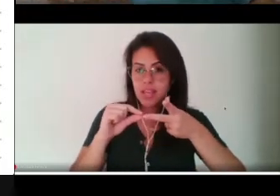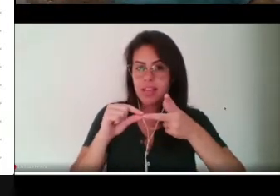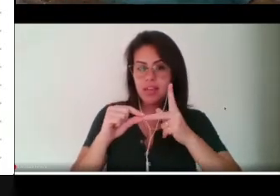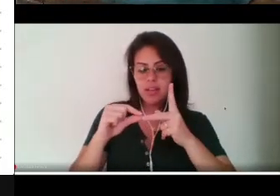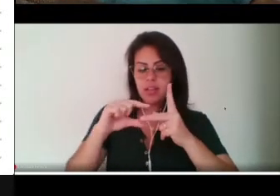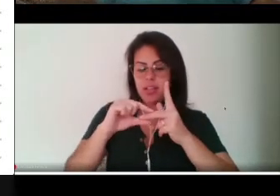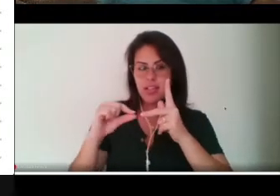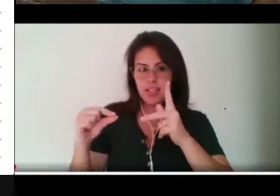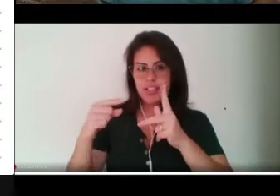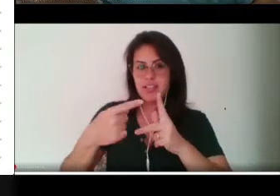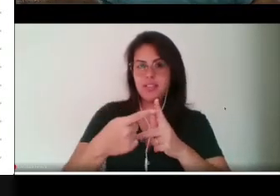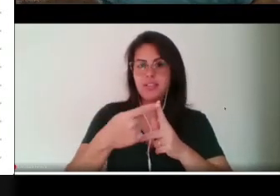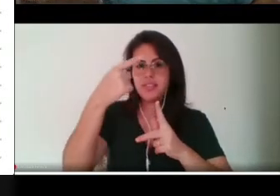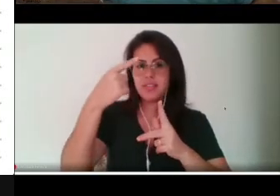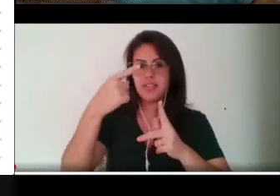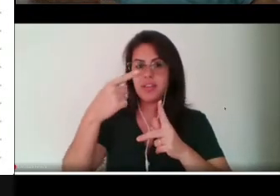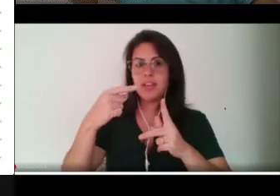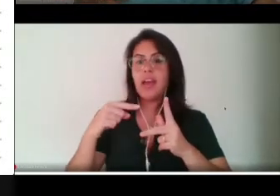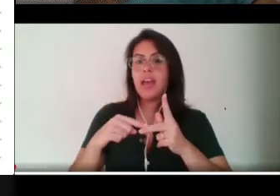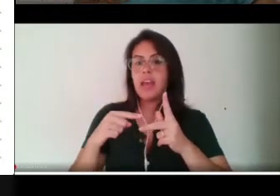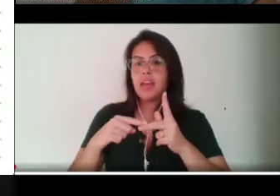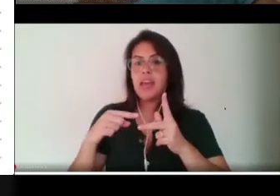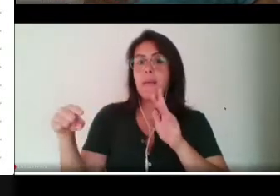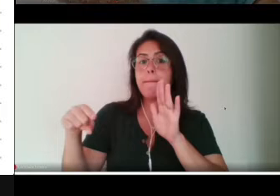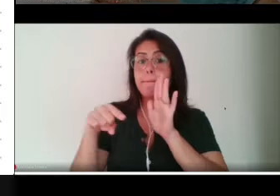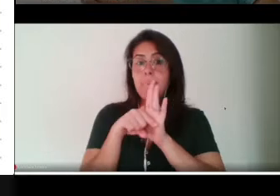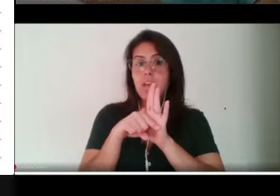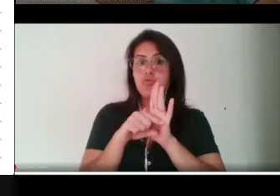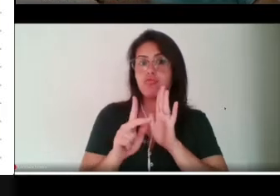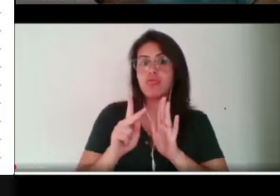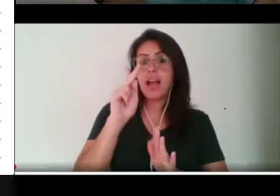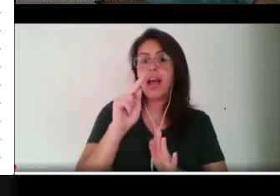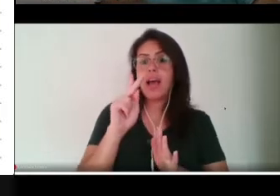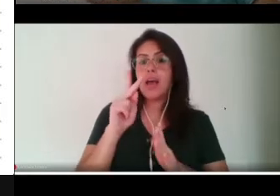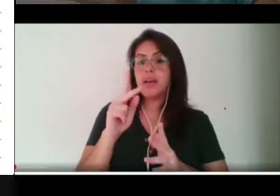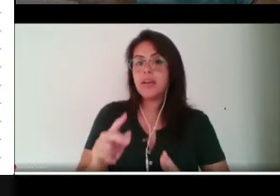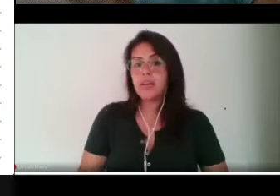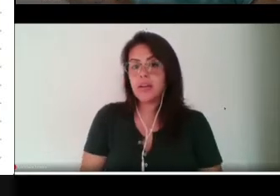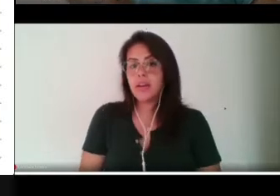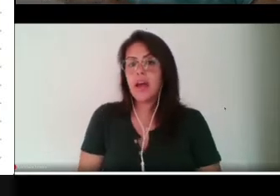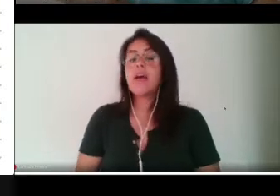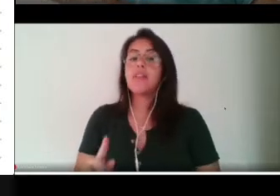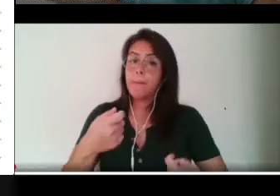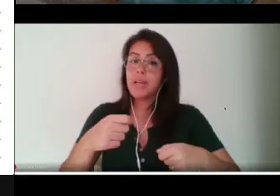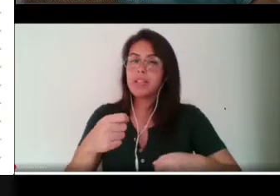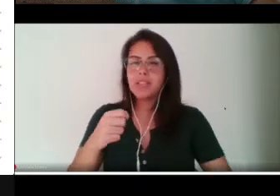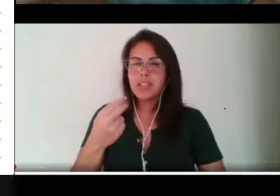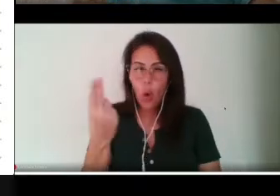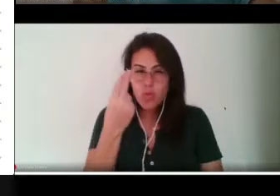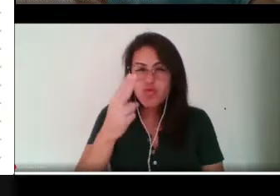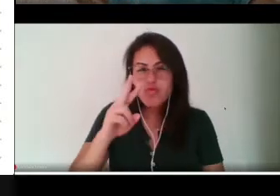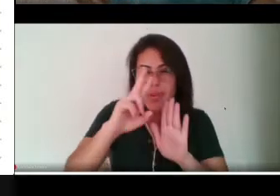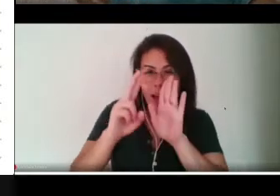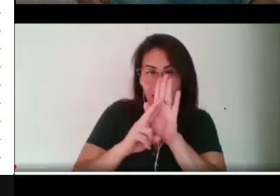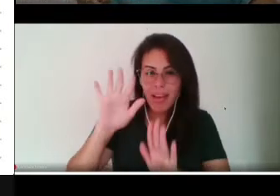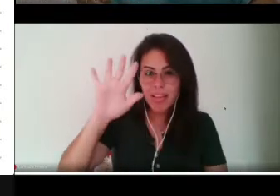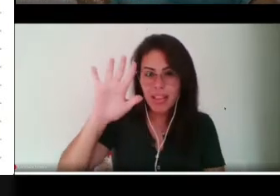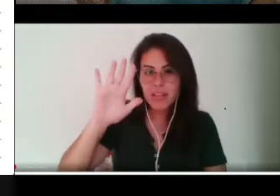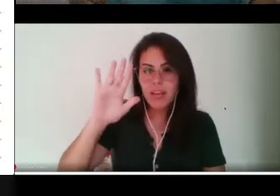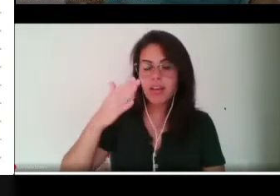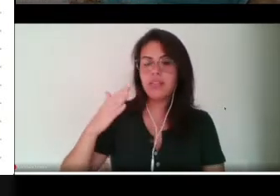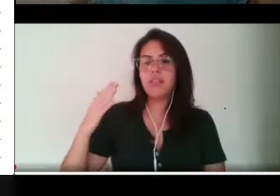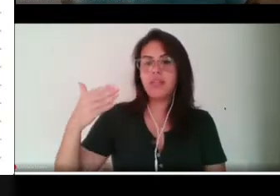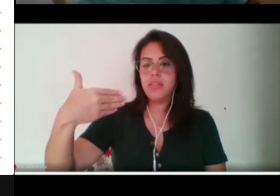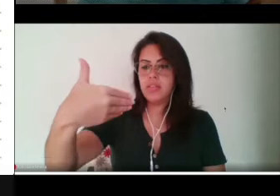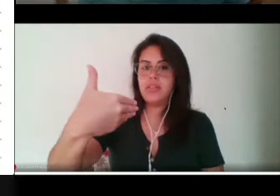eu tô assim e vou para dentro da página. Eu coloco os meus dedos na direção de I e aponto para dentro da minha página, que